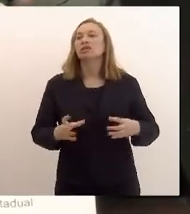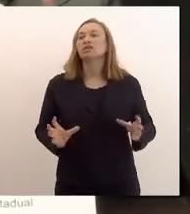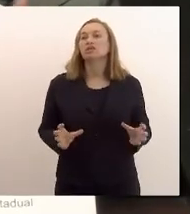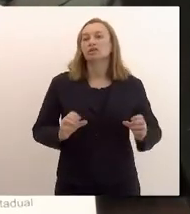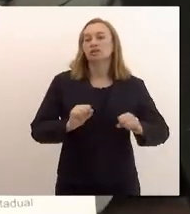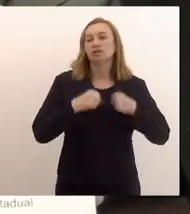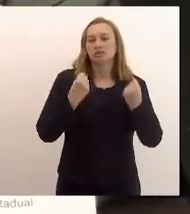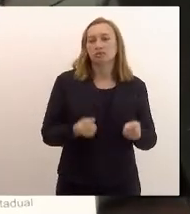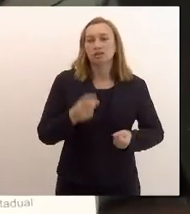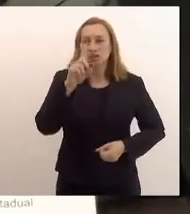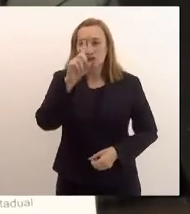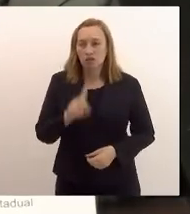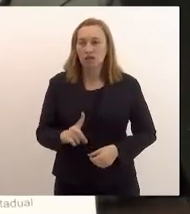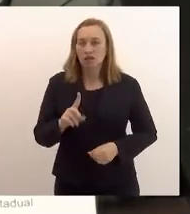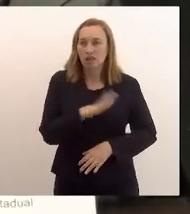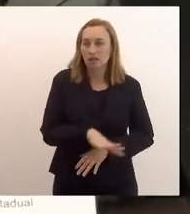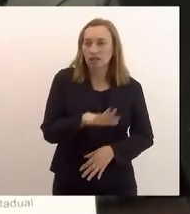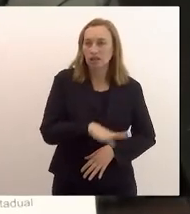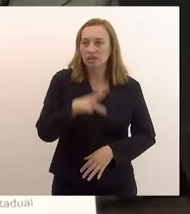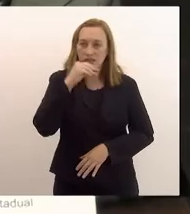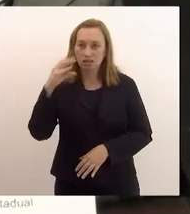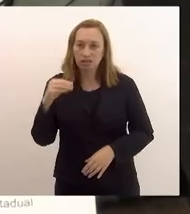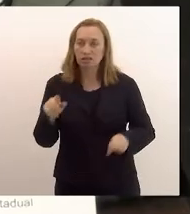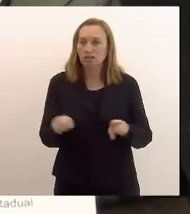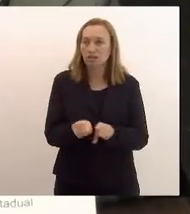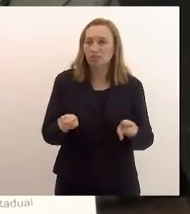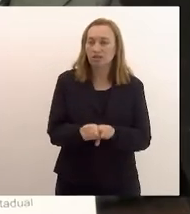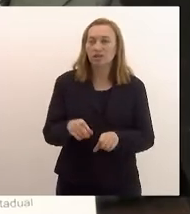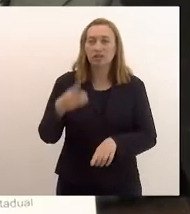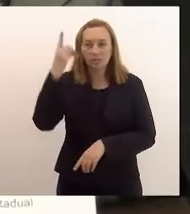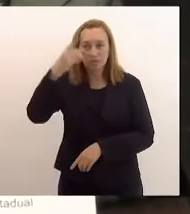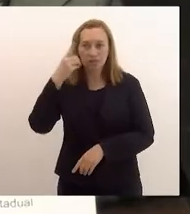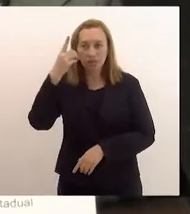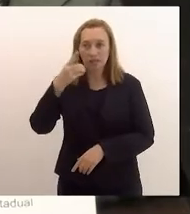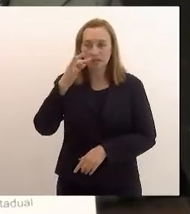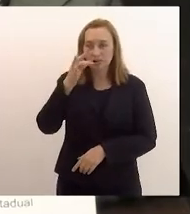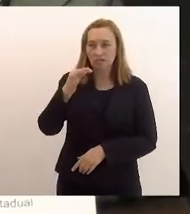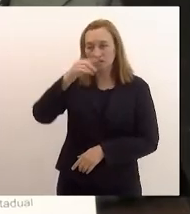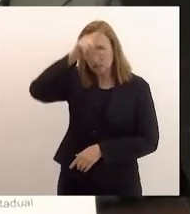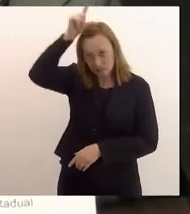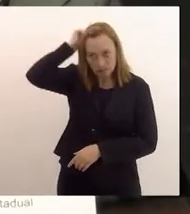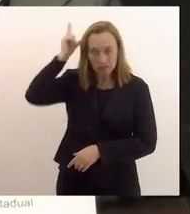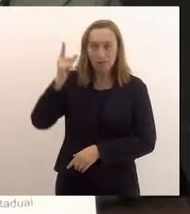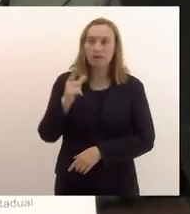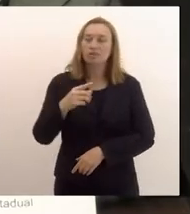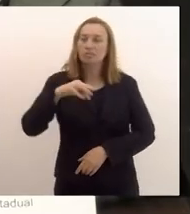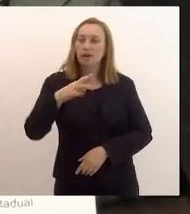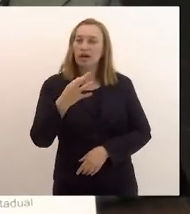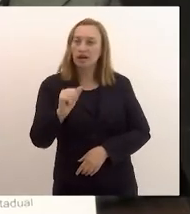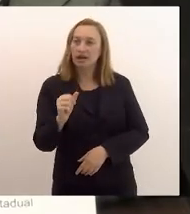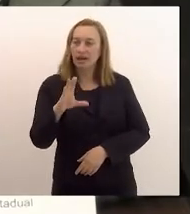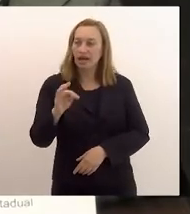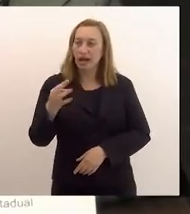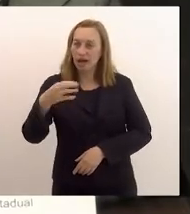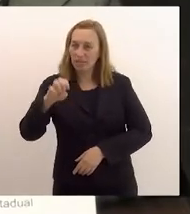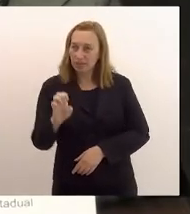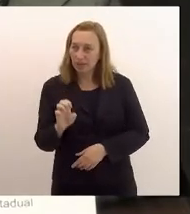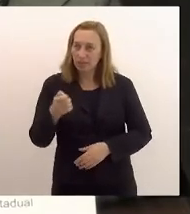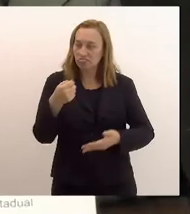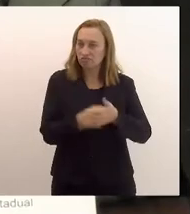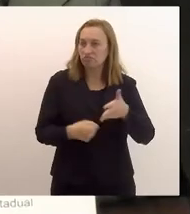adolescente eu represento como se lembra Legislativa Nápoles a filha Maria Carmem lá é uma lutadora